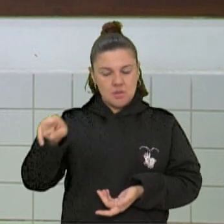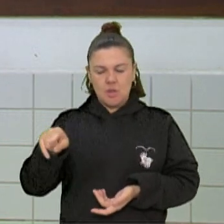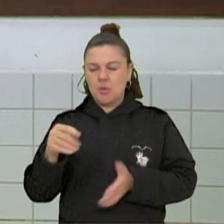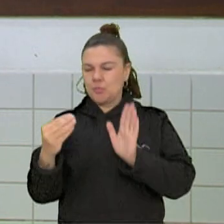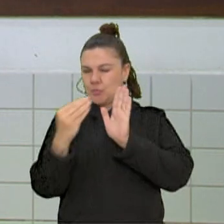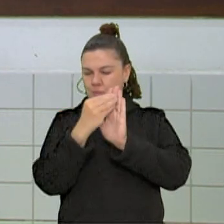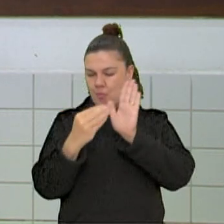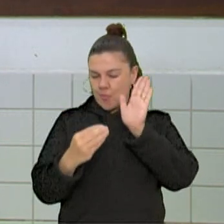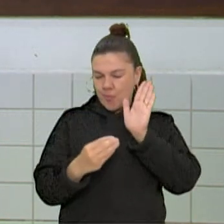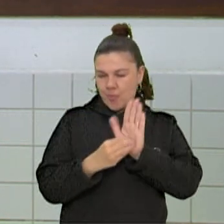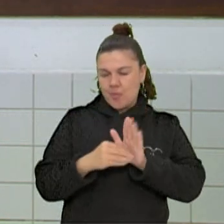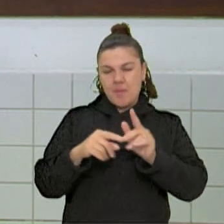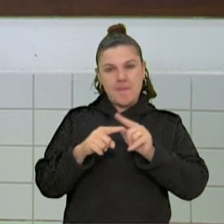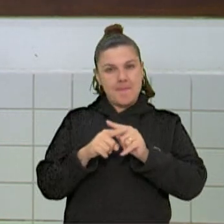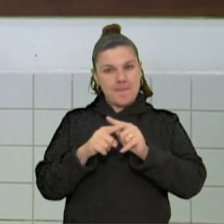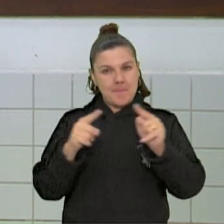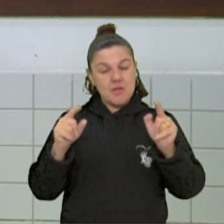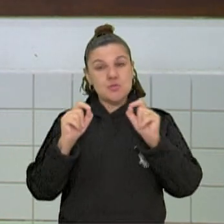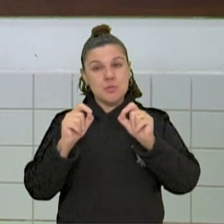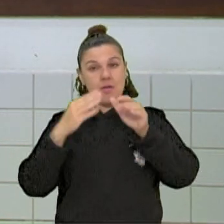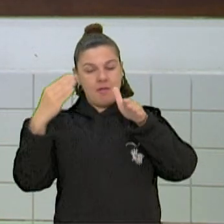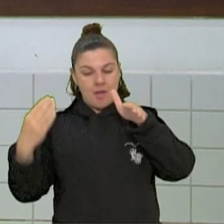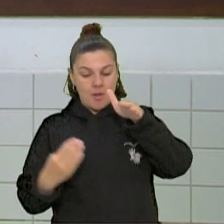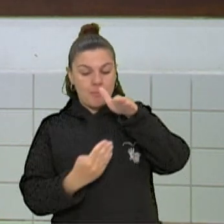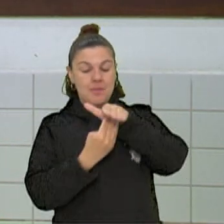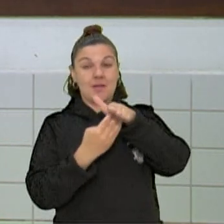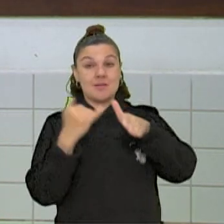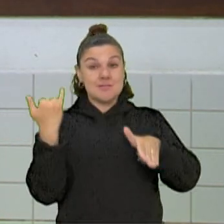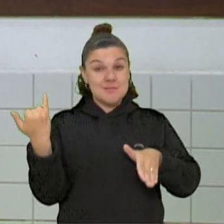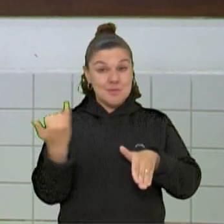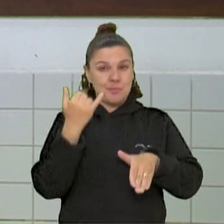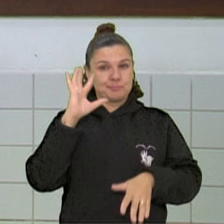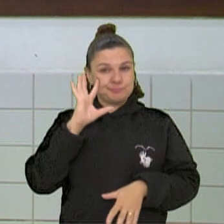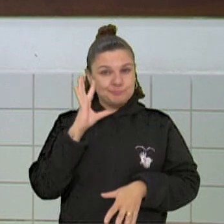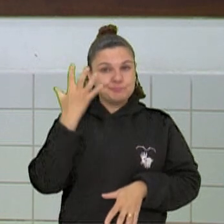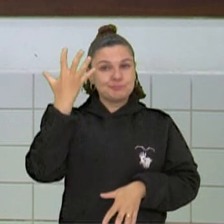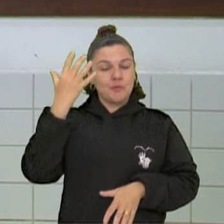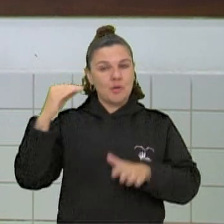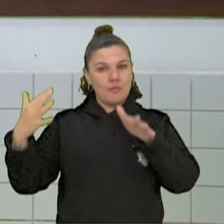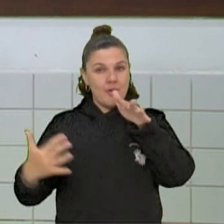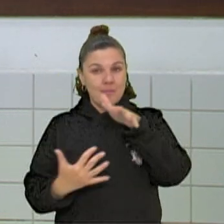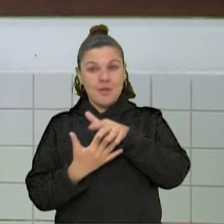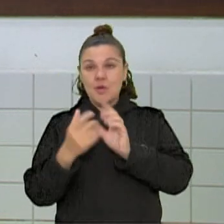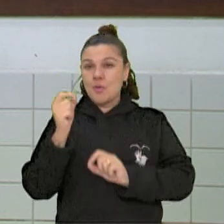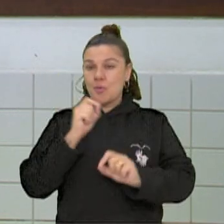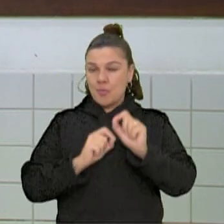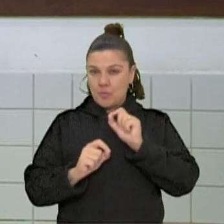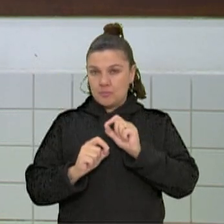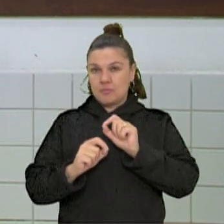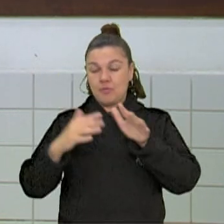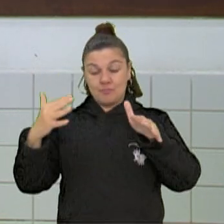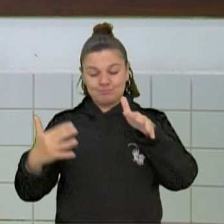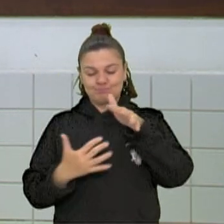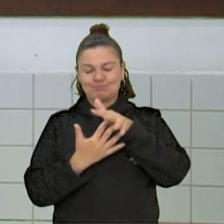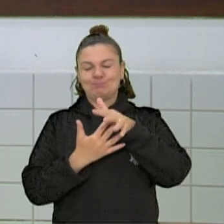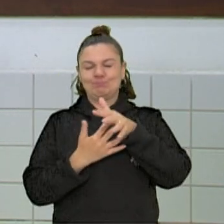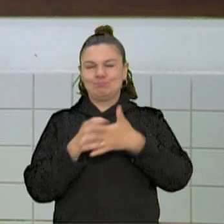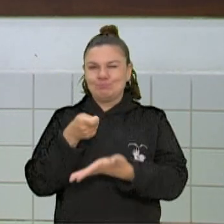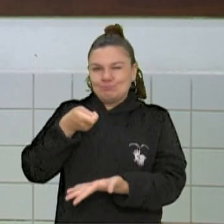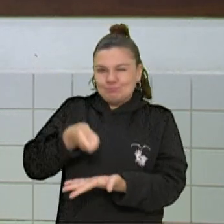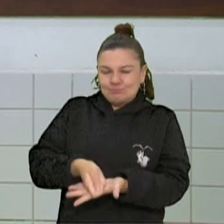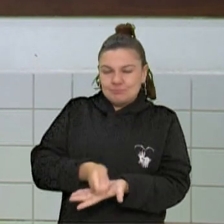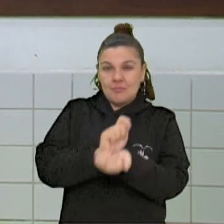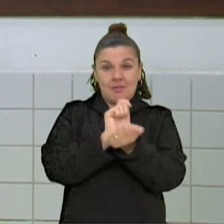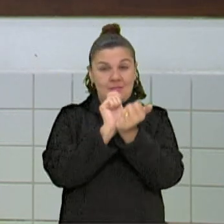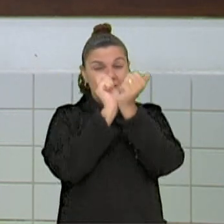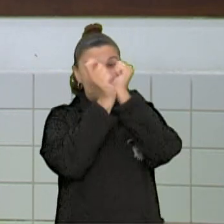mas uma migração importante que ocorreu da população africana. Foi uma migração forçada, no período da